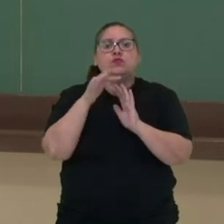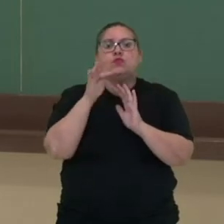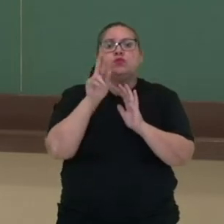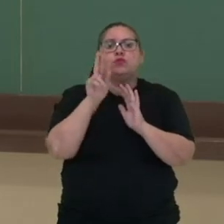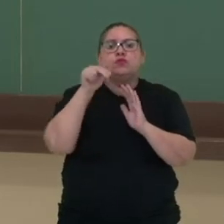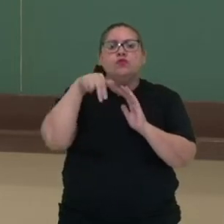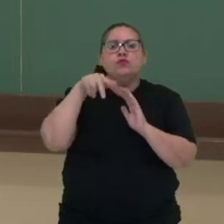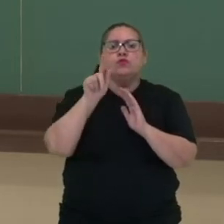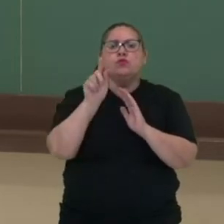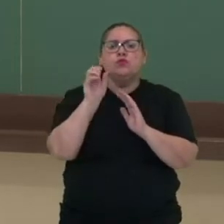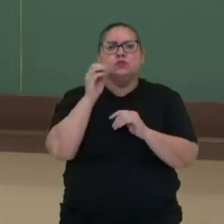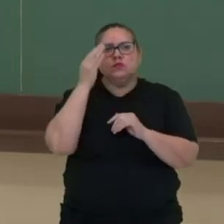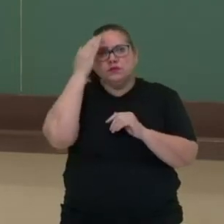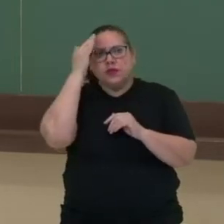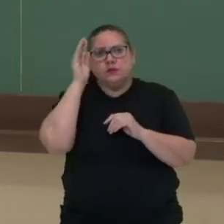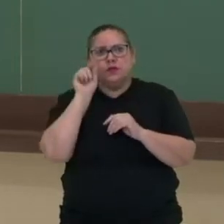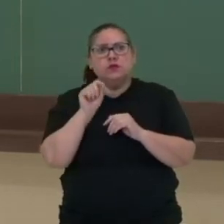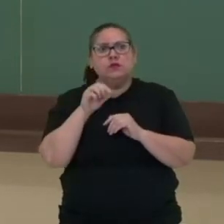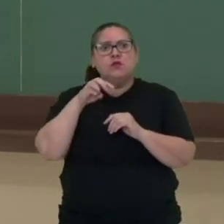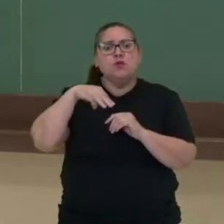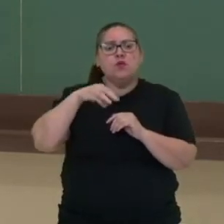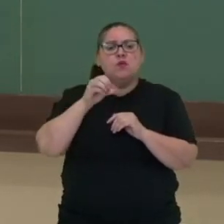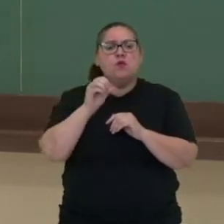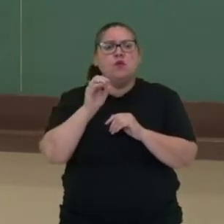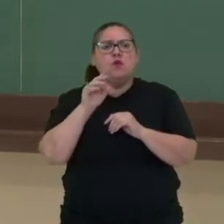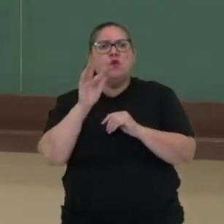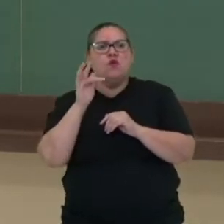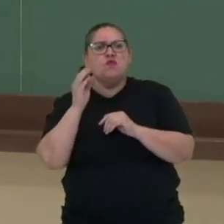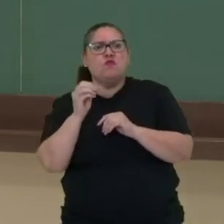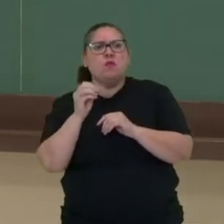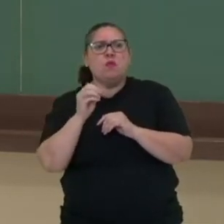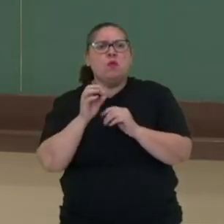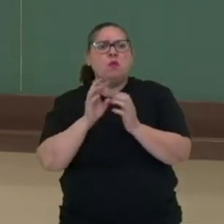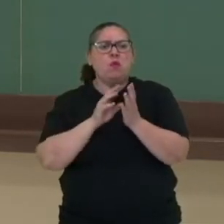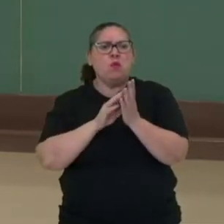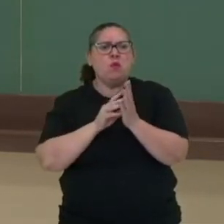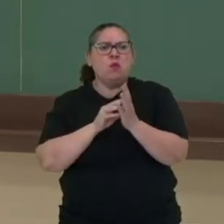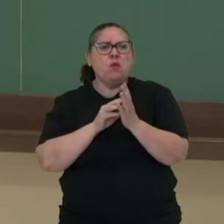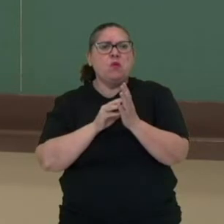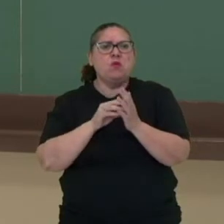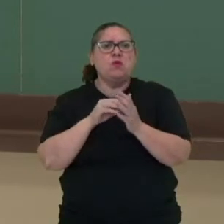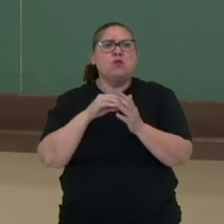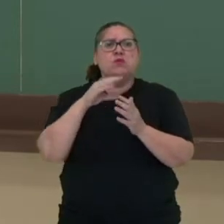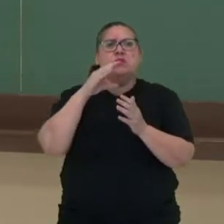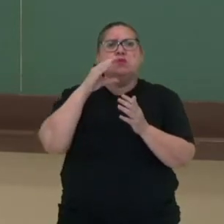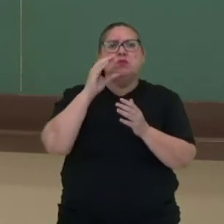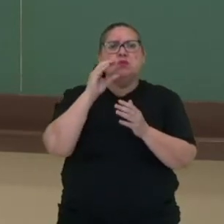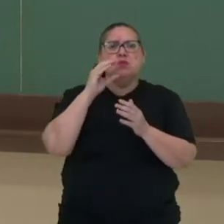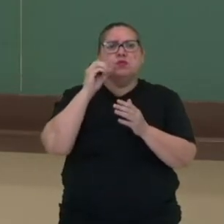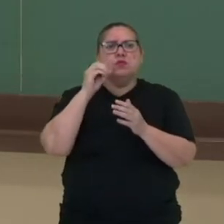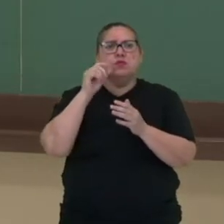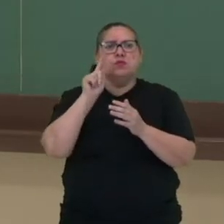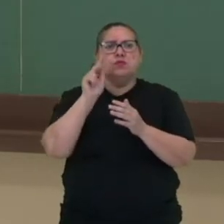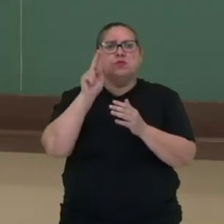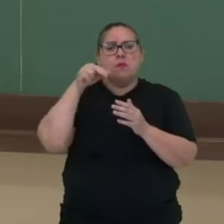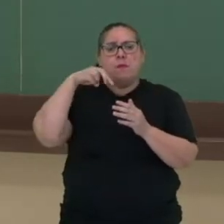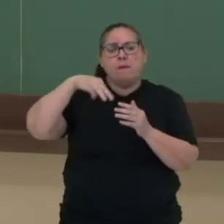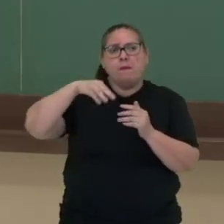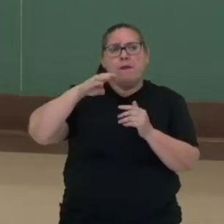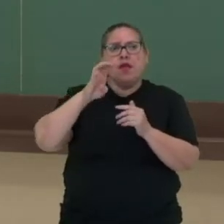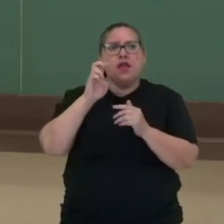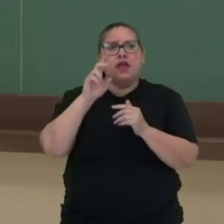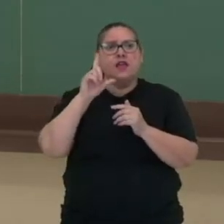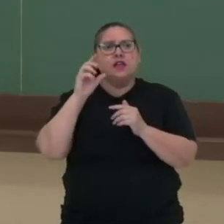Vocês sabem quem são os fungos? Mofos, bolores, cogumelos. Então, esses são os